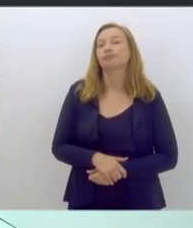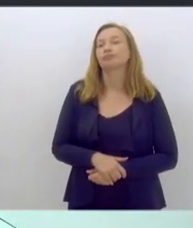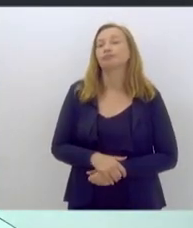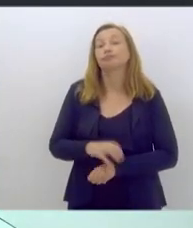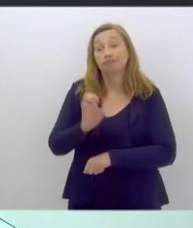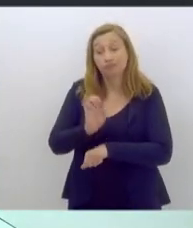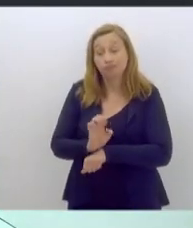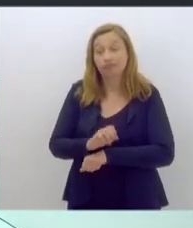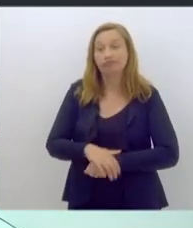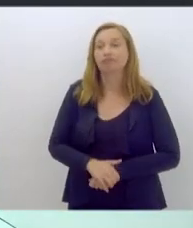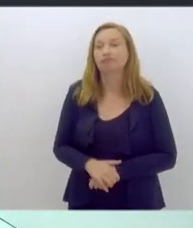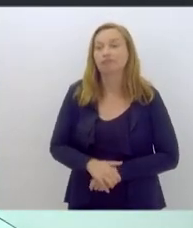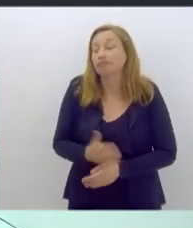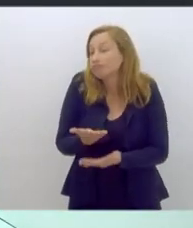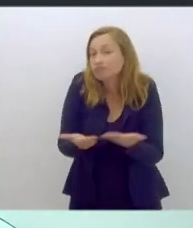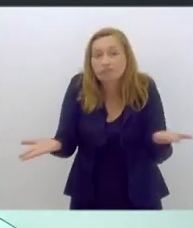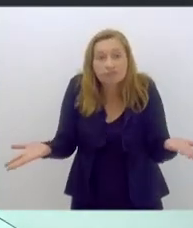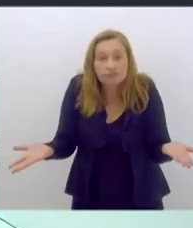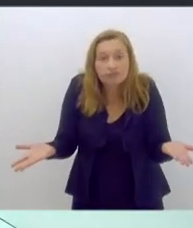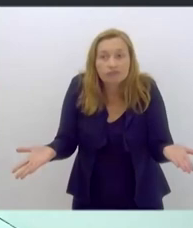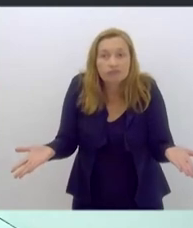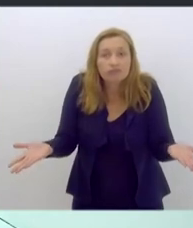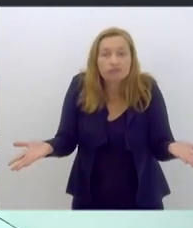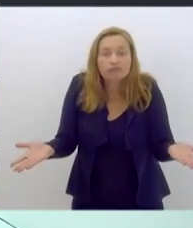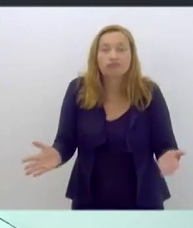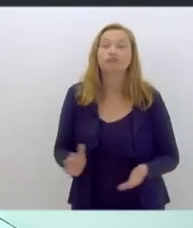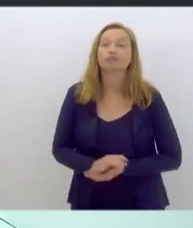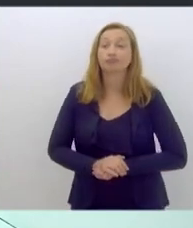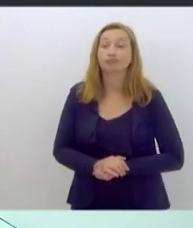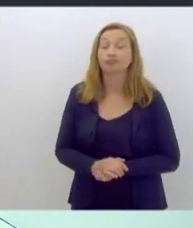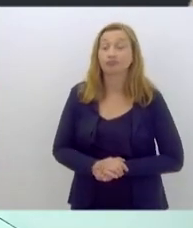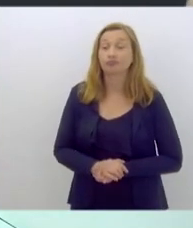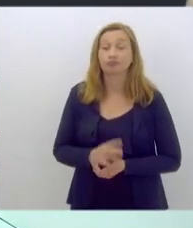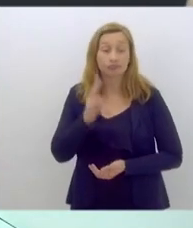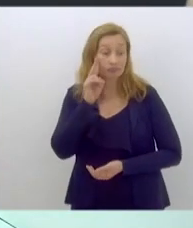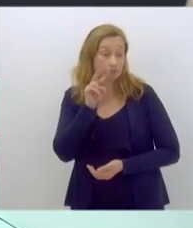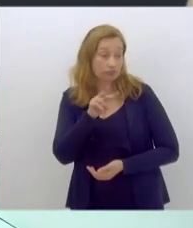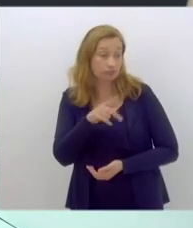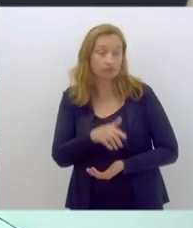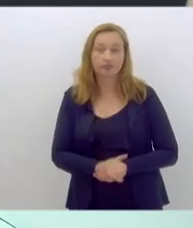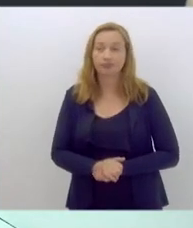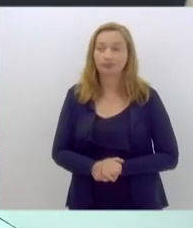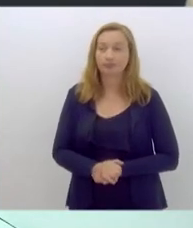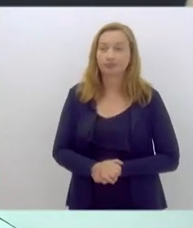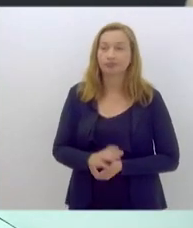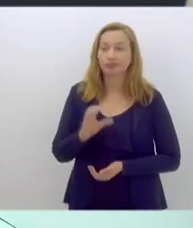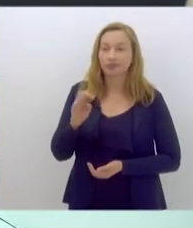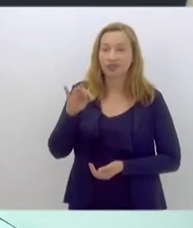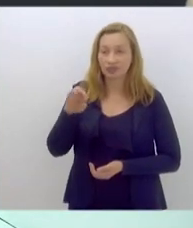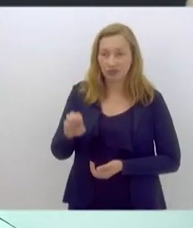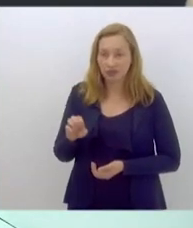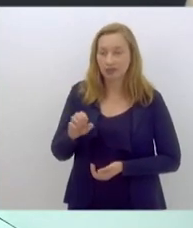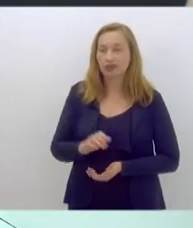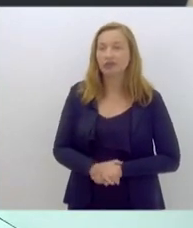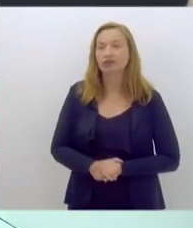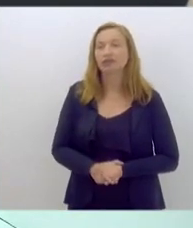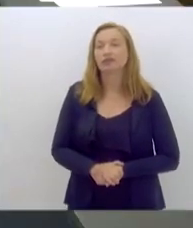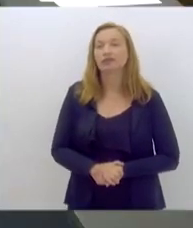estado vai acabar vai acabar porque eu fico olhando ali a Stephanie